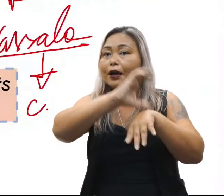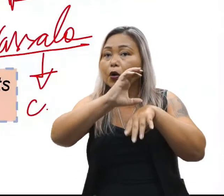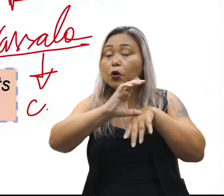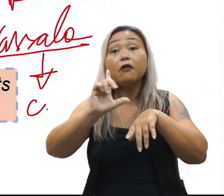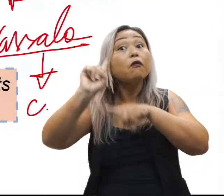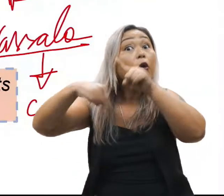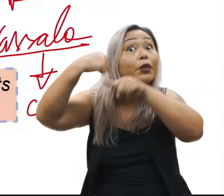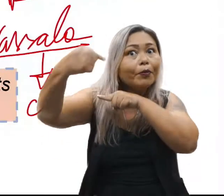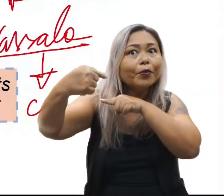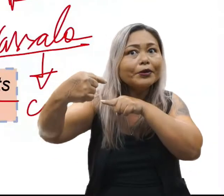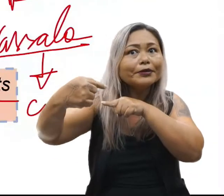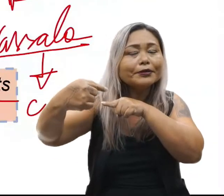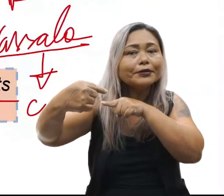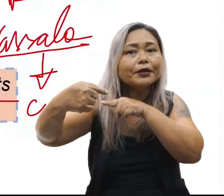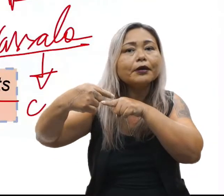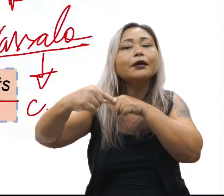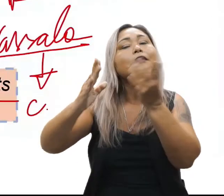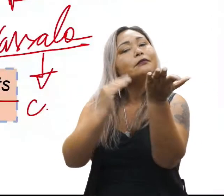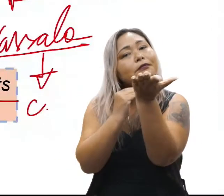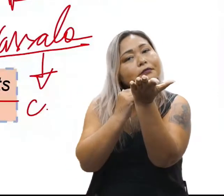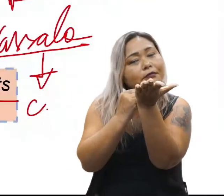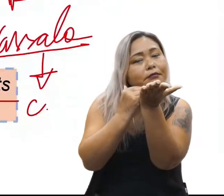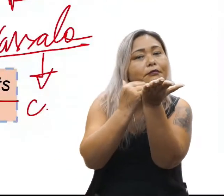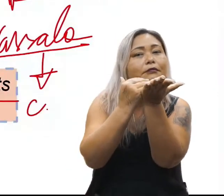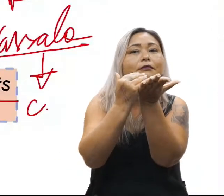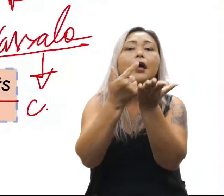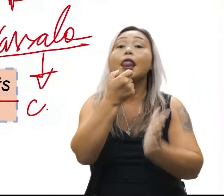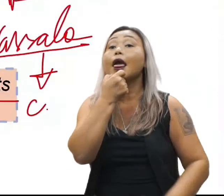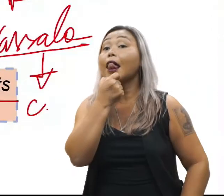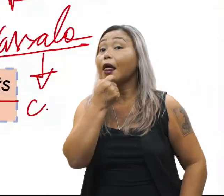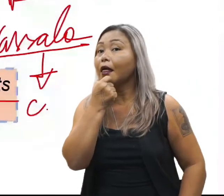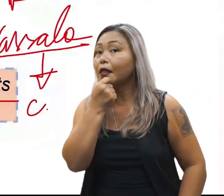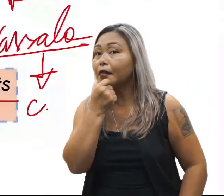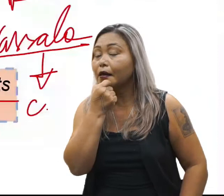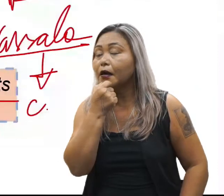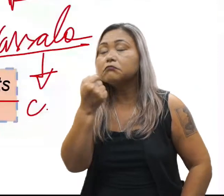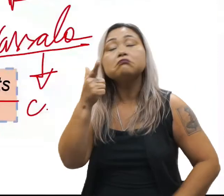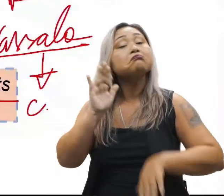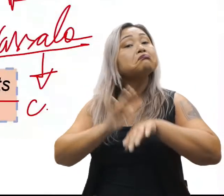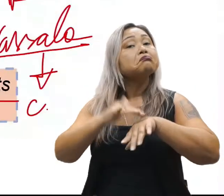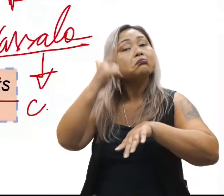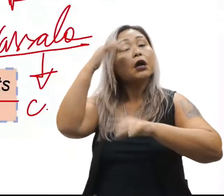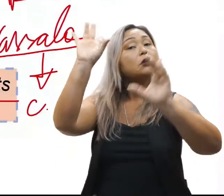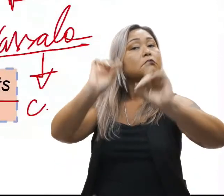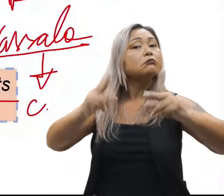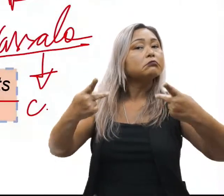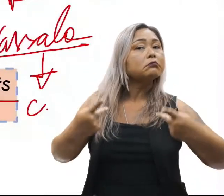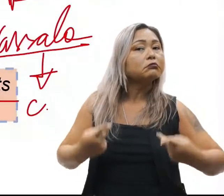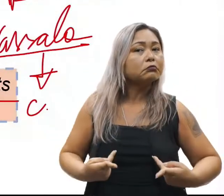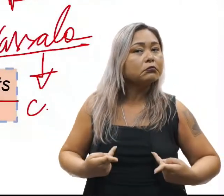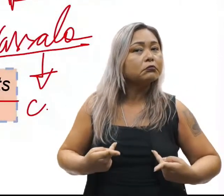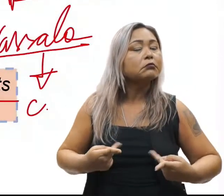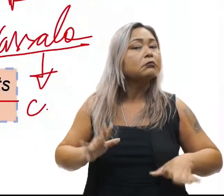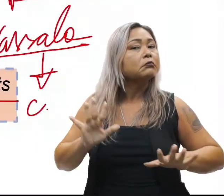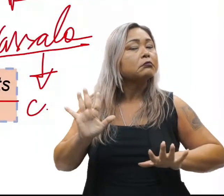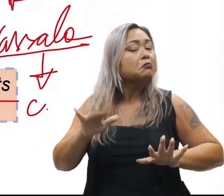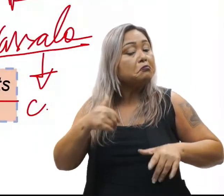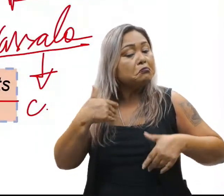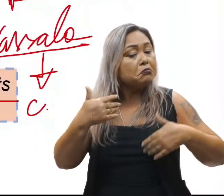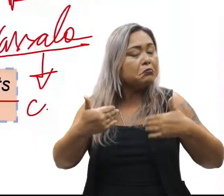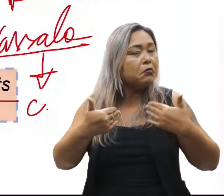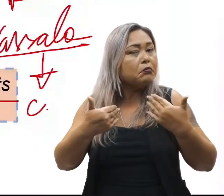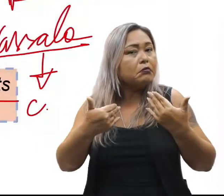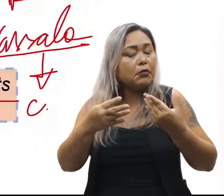né? Então aí começa-se então na Inglaterra a ideia de direitos humanos aí um pouco mais